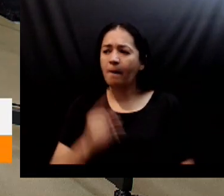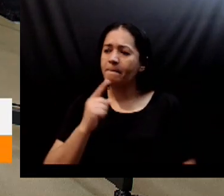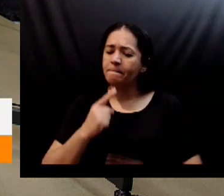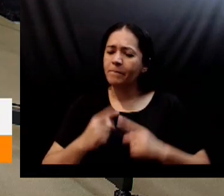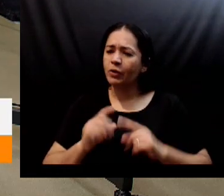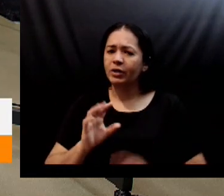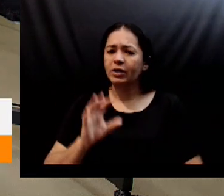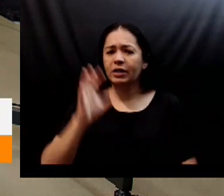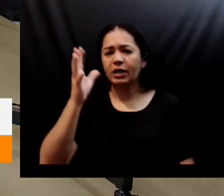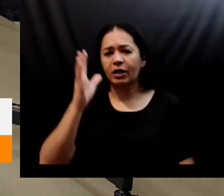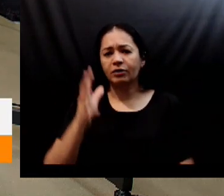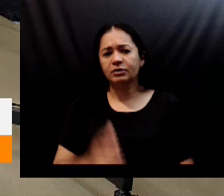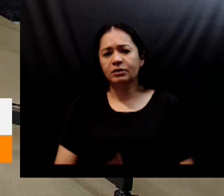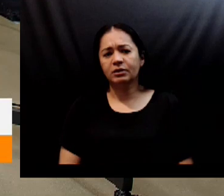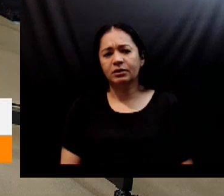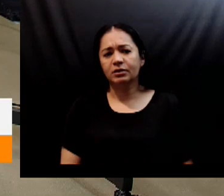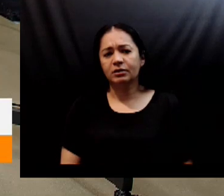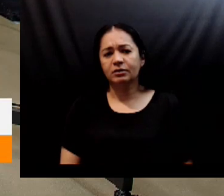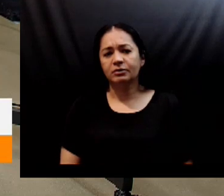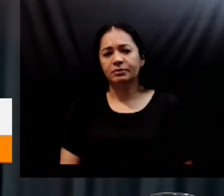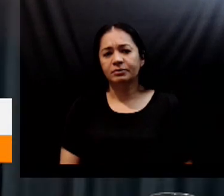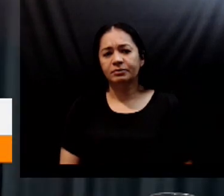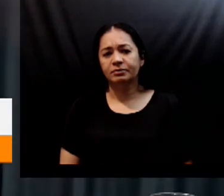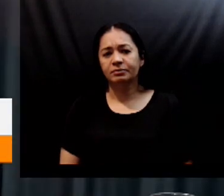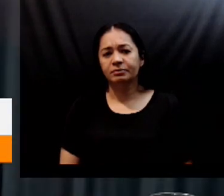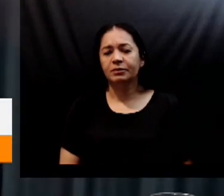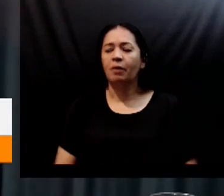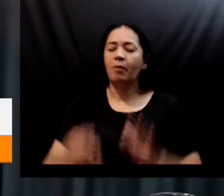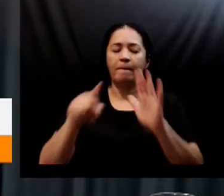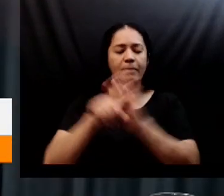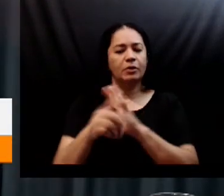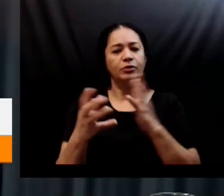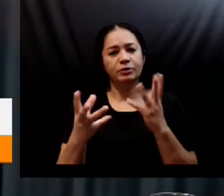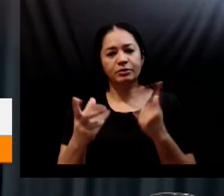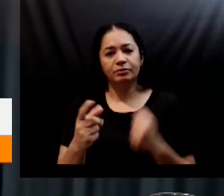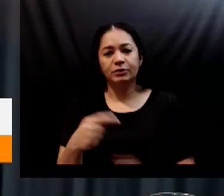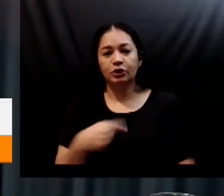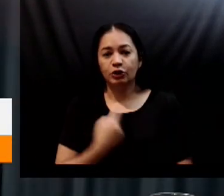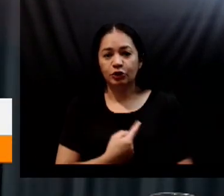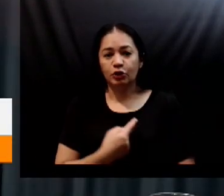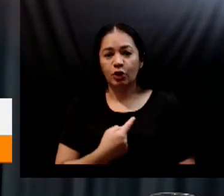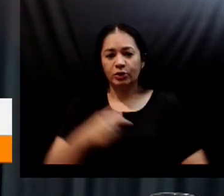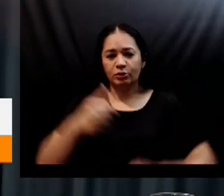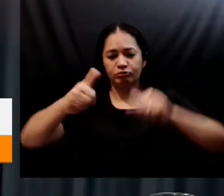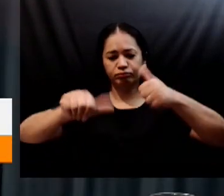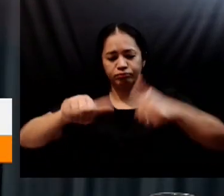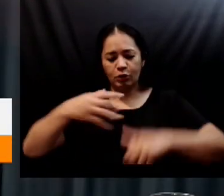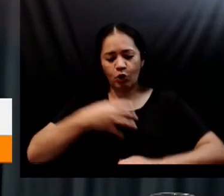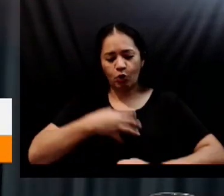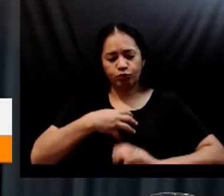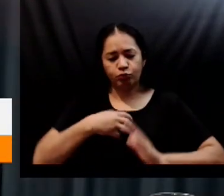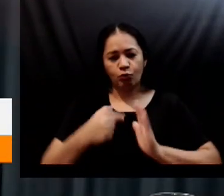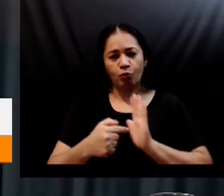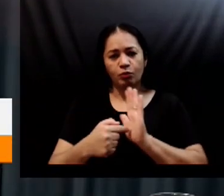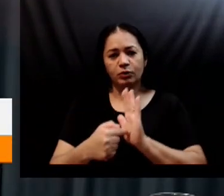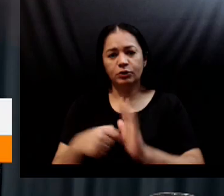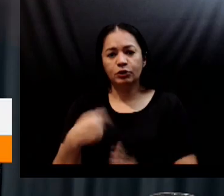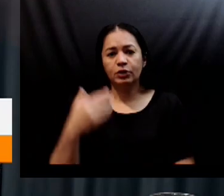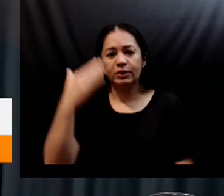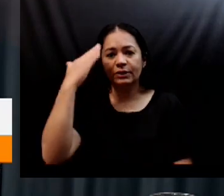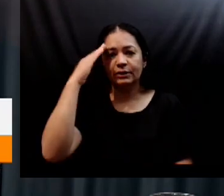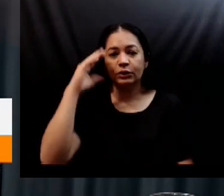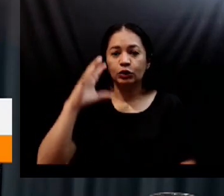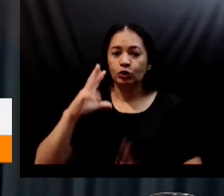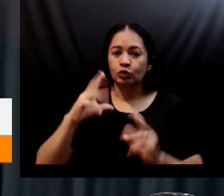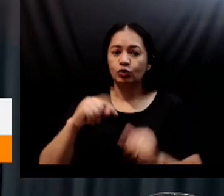natural? Pois é uma excelente pergunta. Para a gente da análise do comportamento, a gente entende que tudo que a gente faz, o que a gente